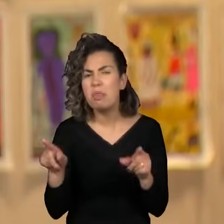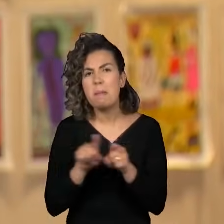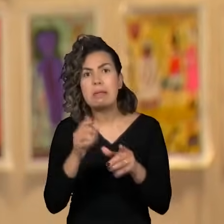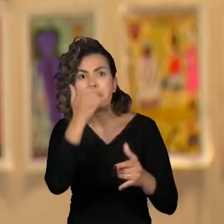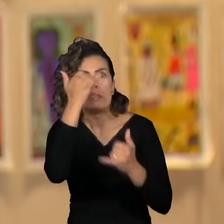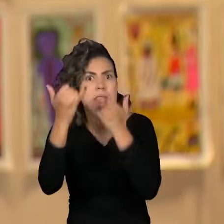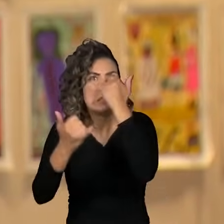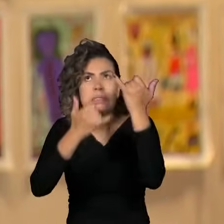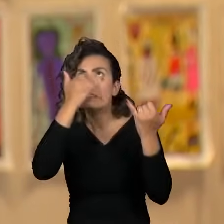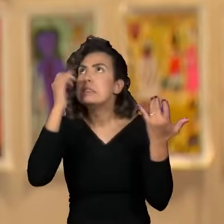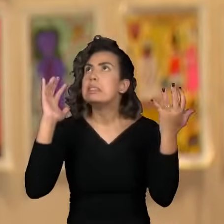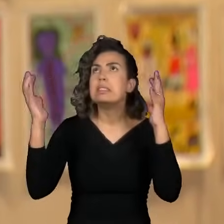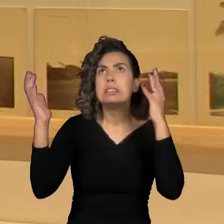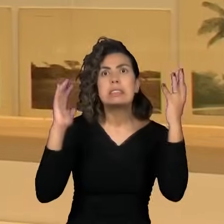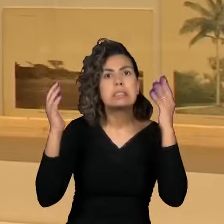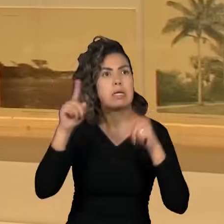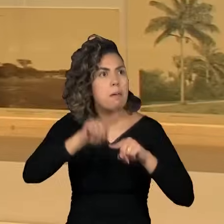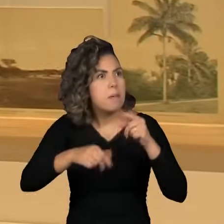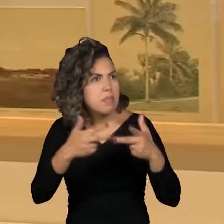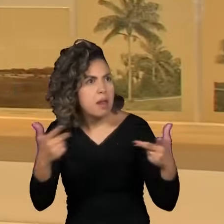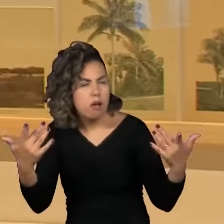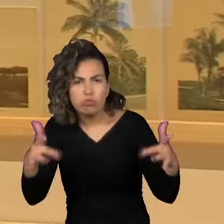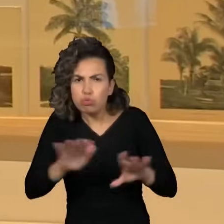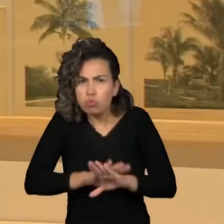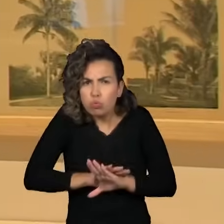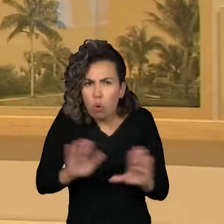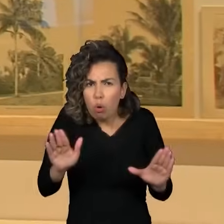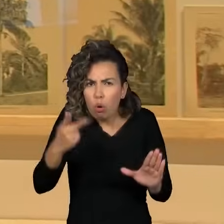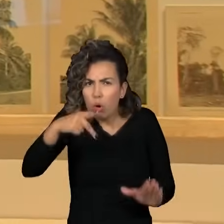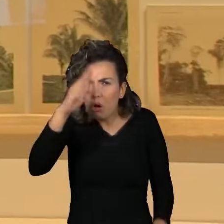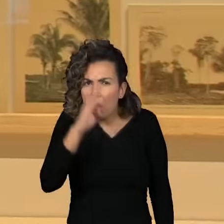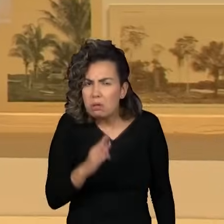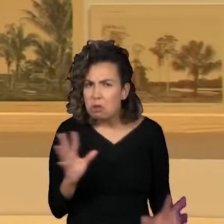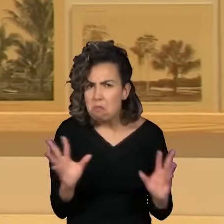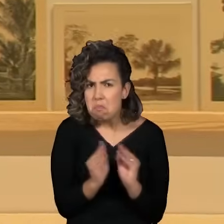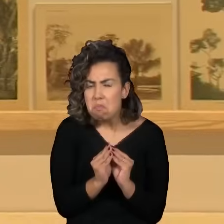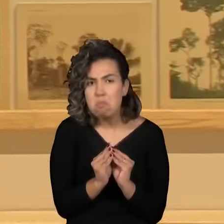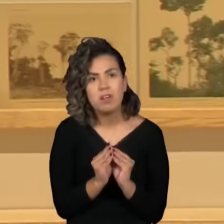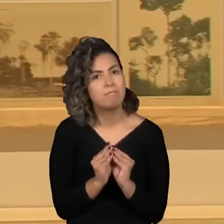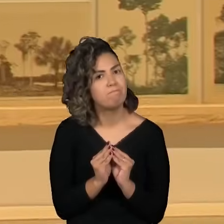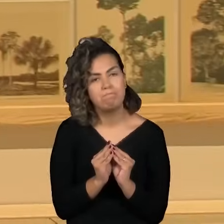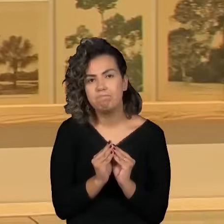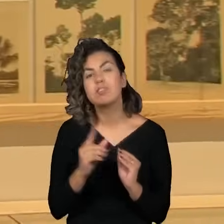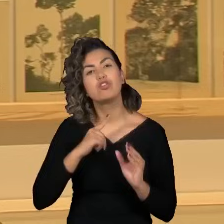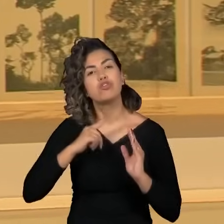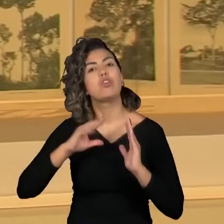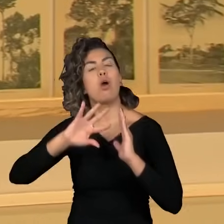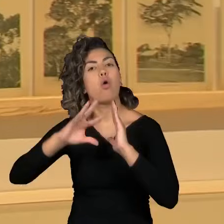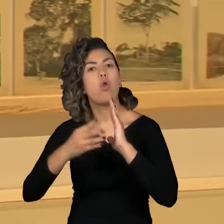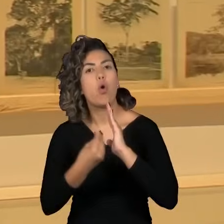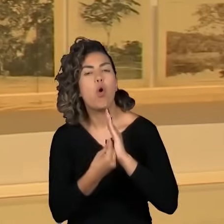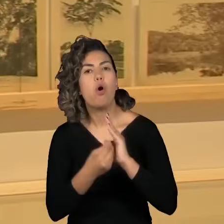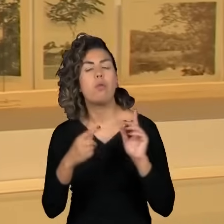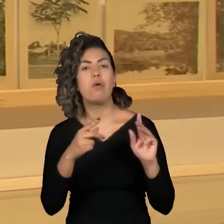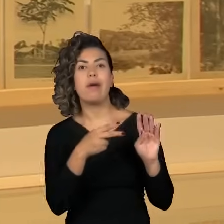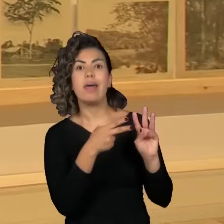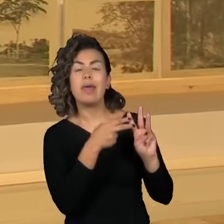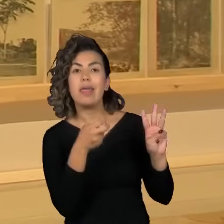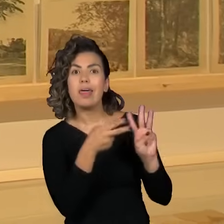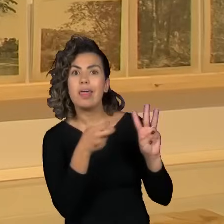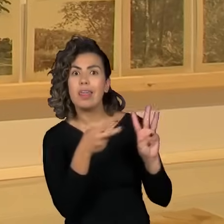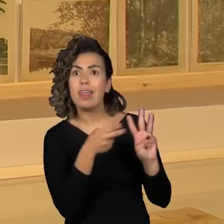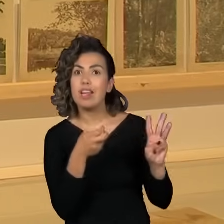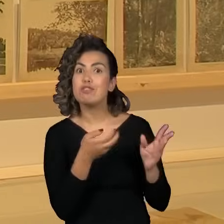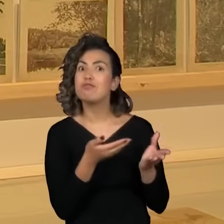naturais e das suas matérias. A história de quilombolas, a história de povos originários, é também